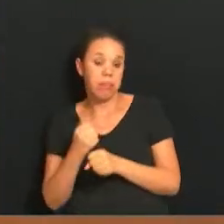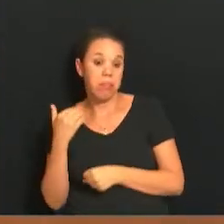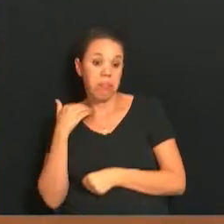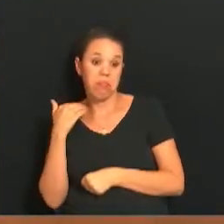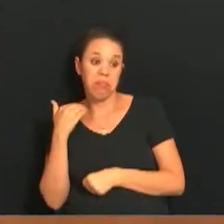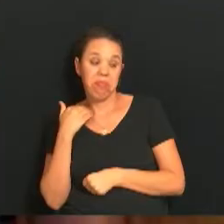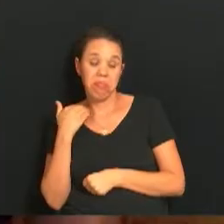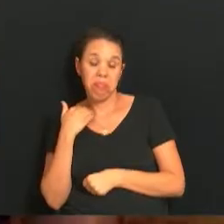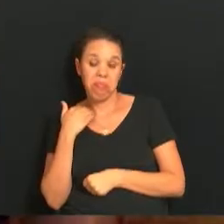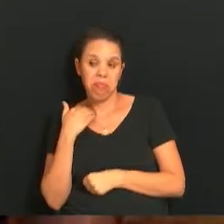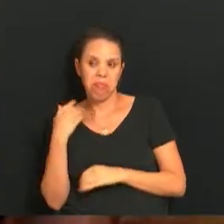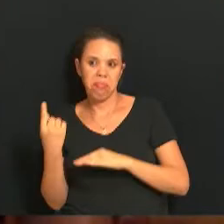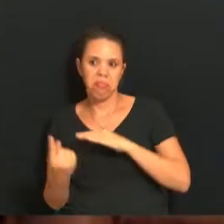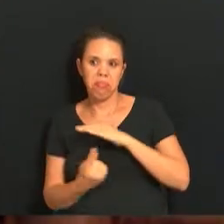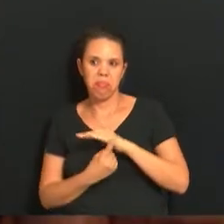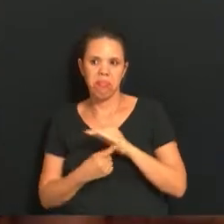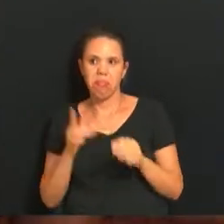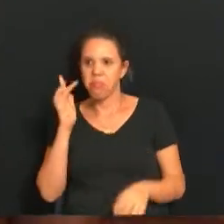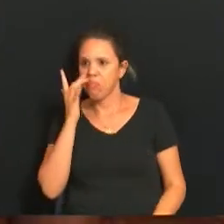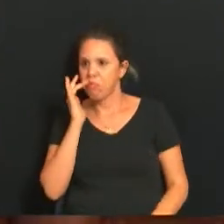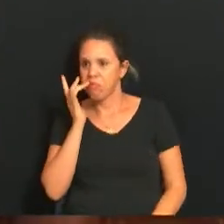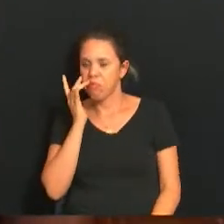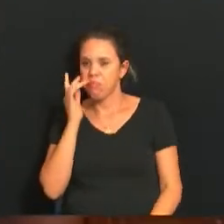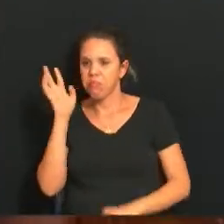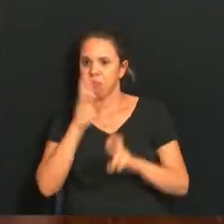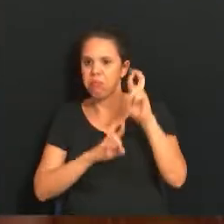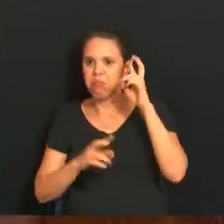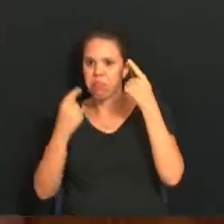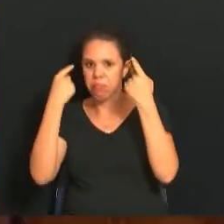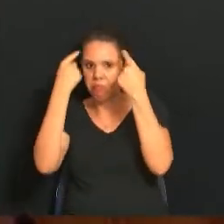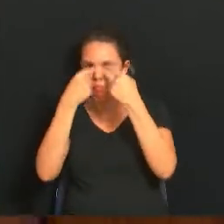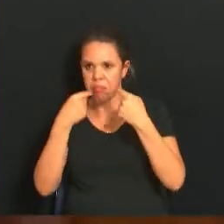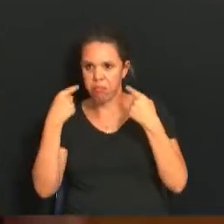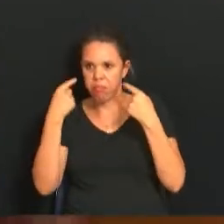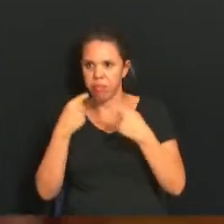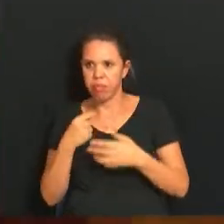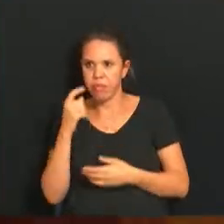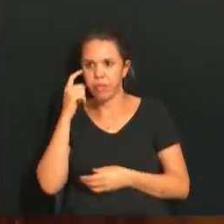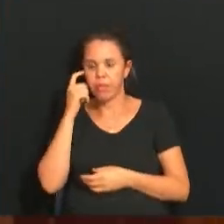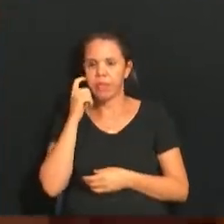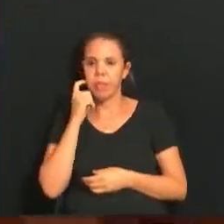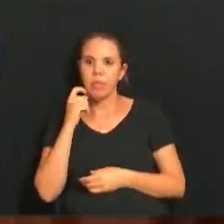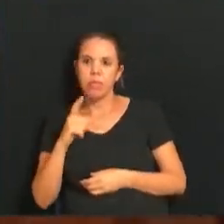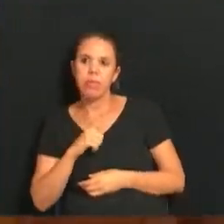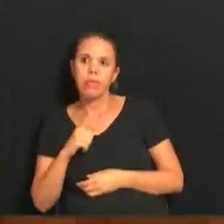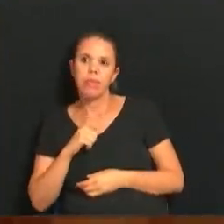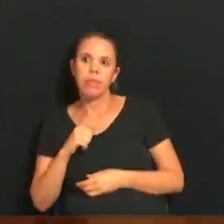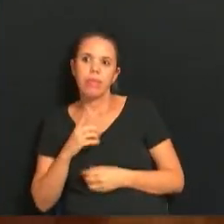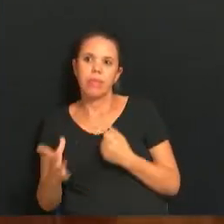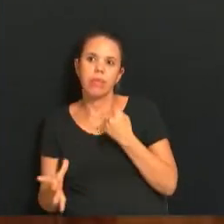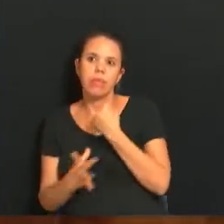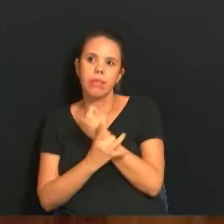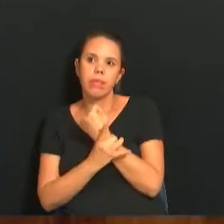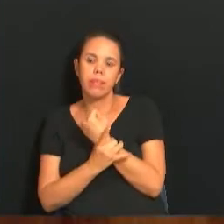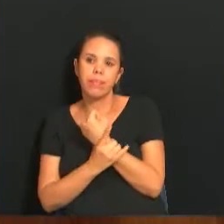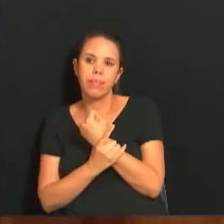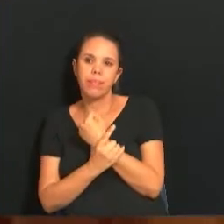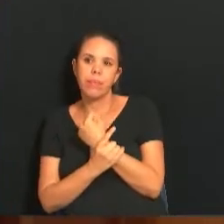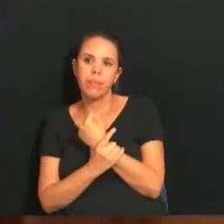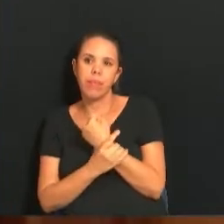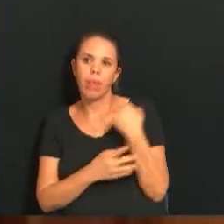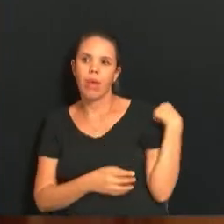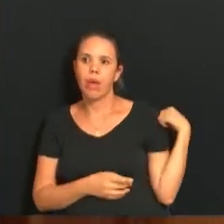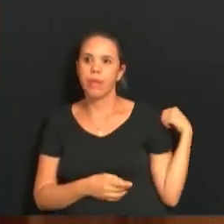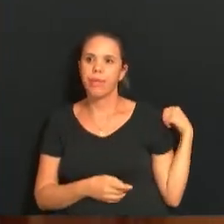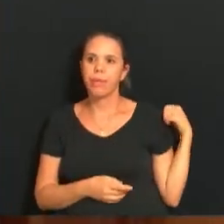do cliente. E o ouro é a verificação facial, tá? Onde ele tem a maior segurança mesmo pela identificação facial.